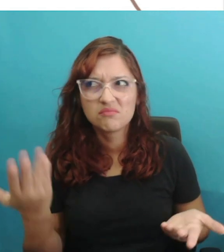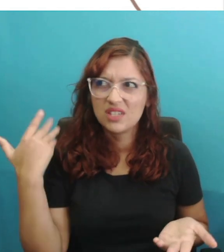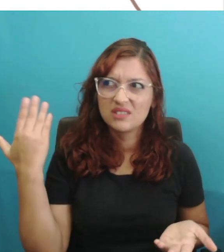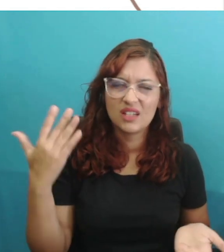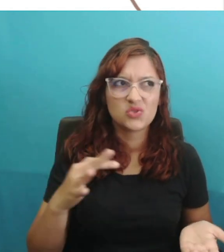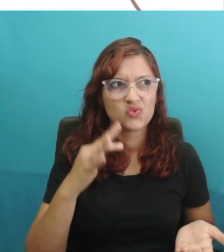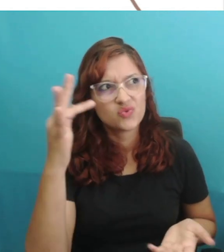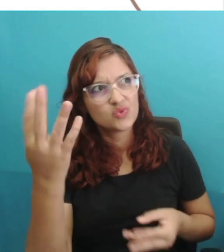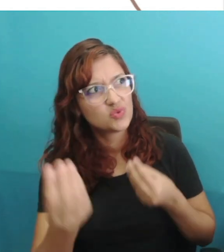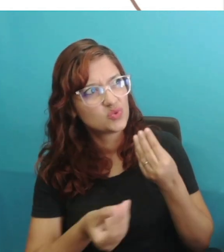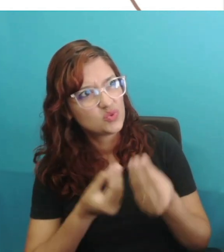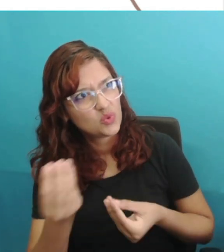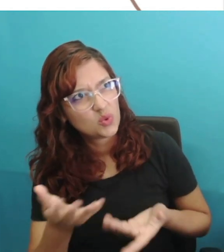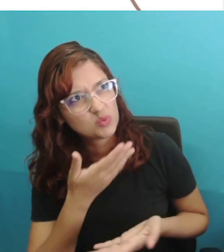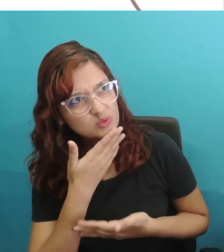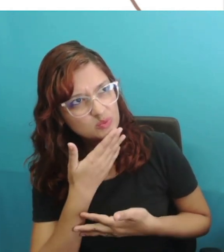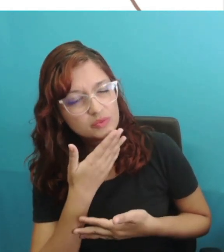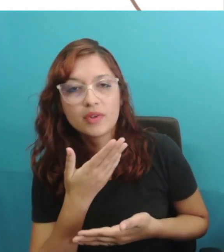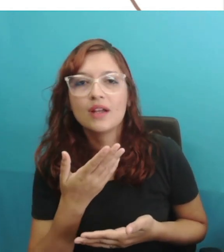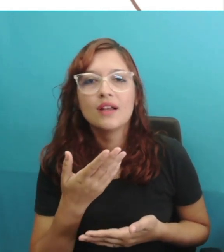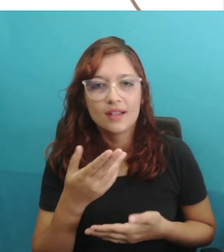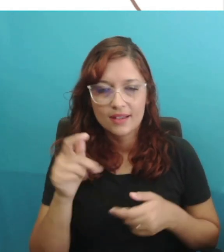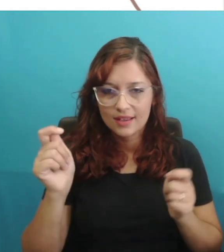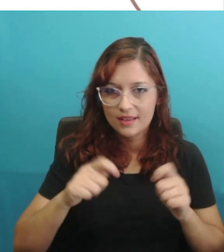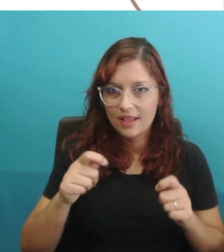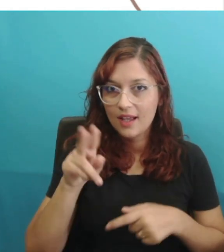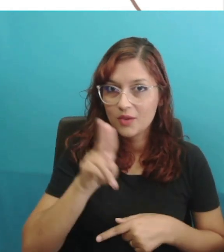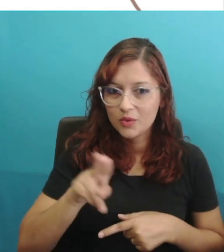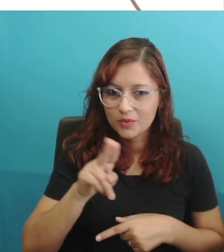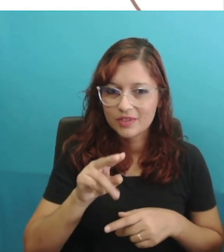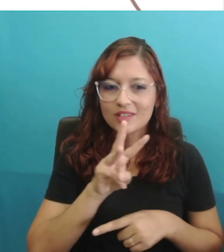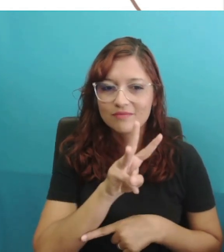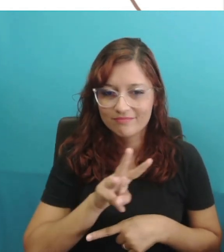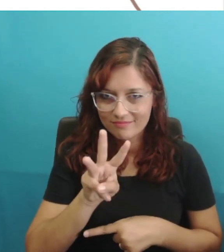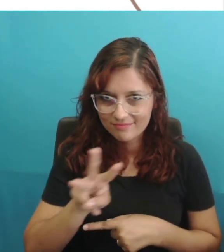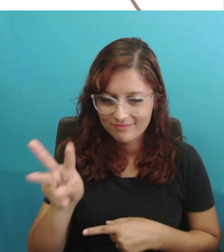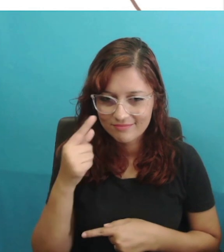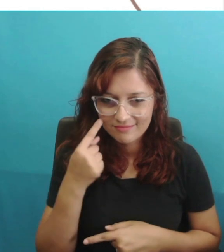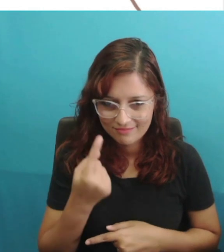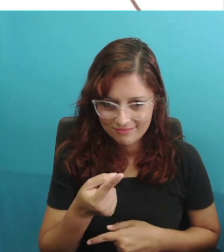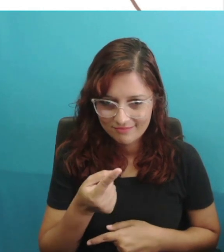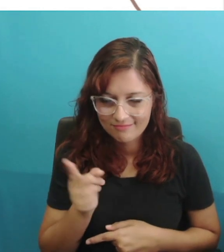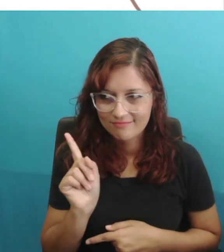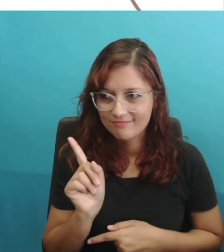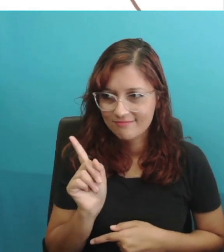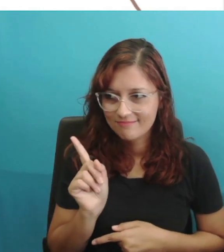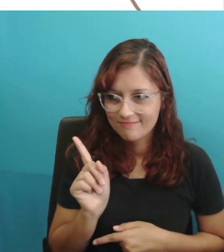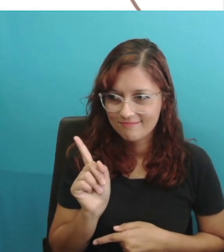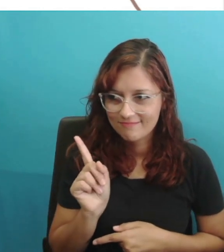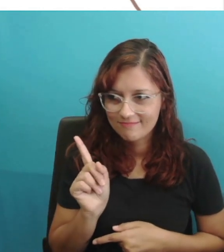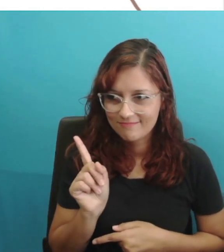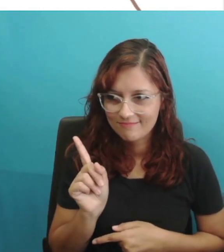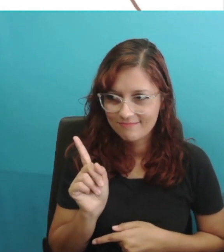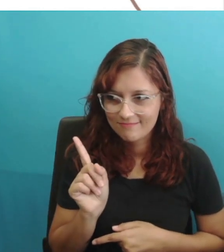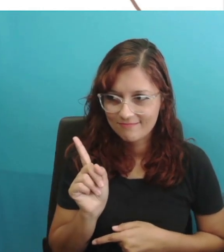palavra refere ao presente, passado, futuro. Então você pode usar esse site.